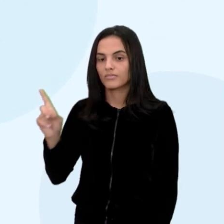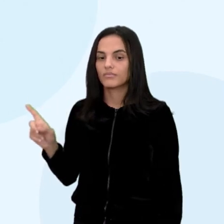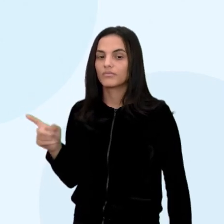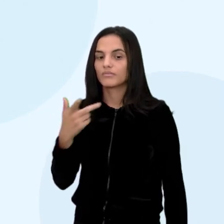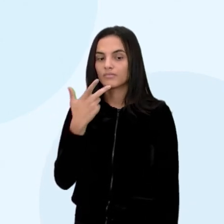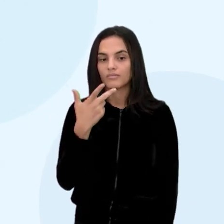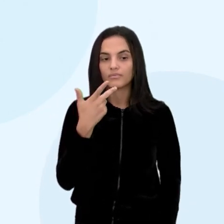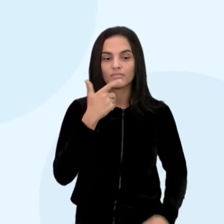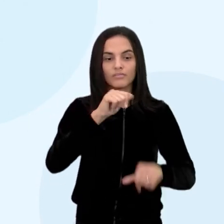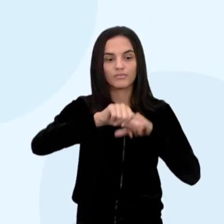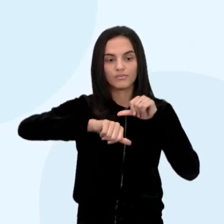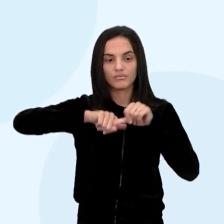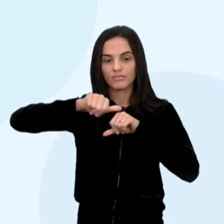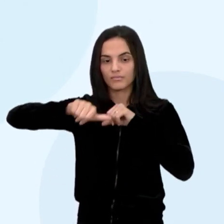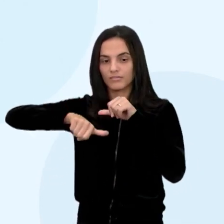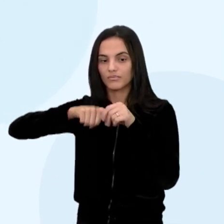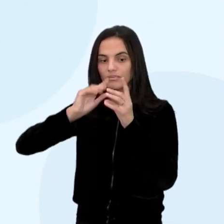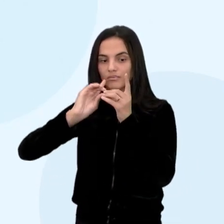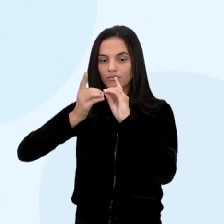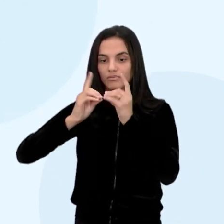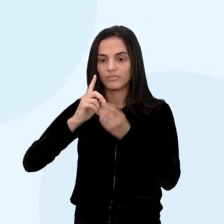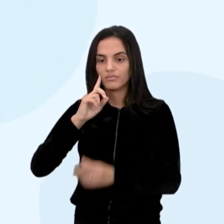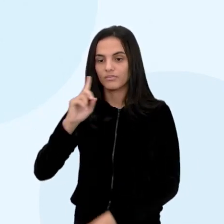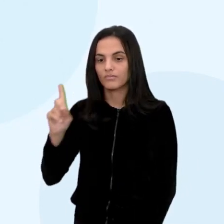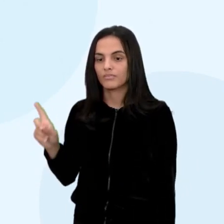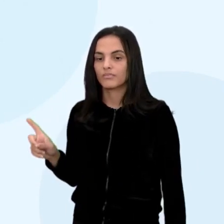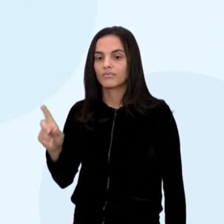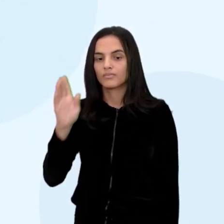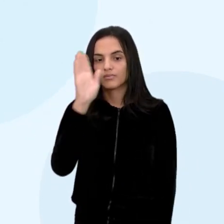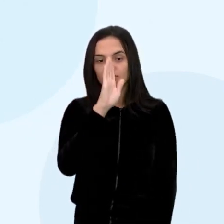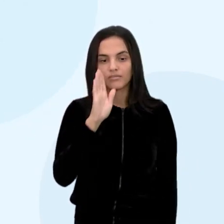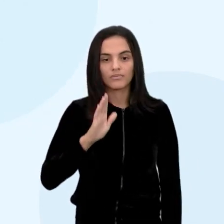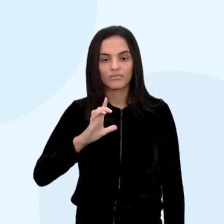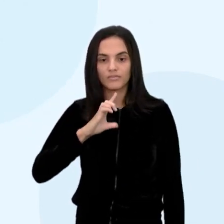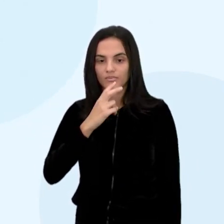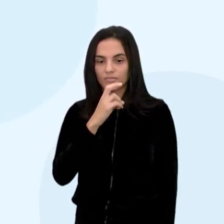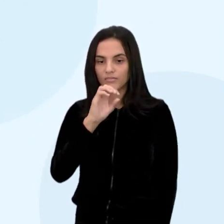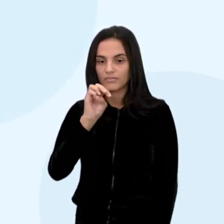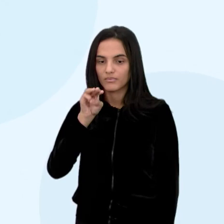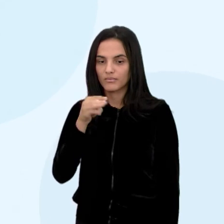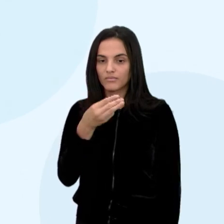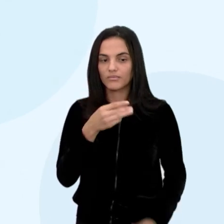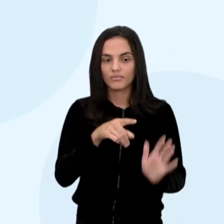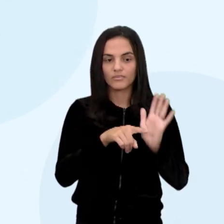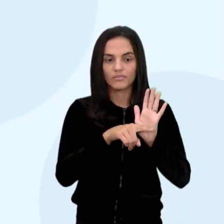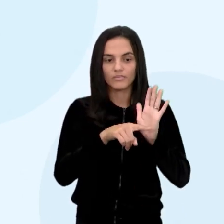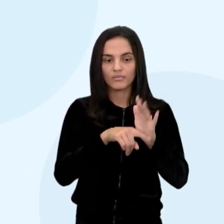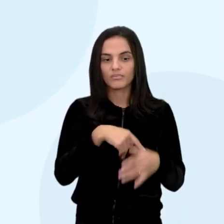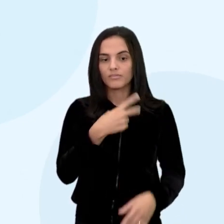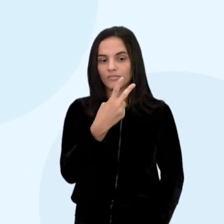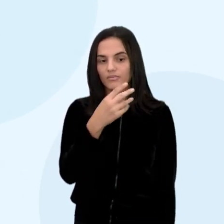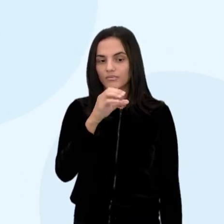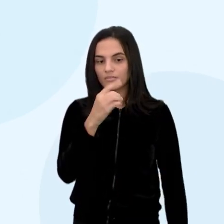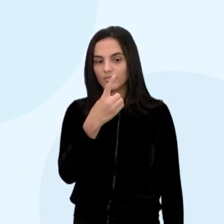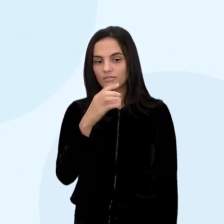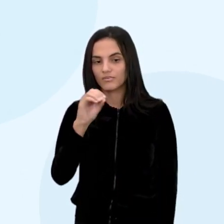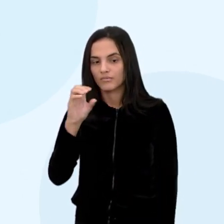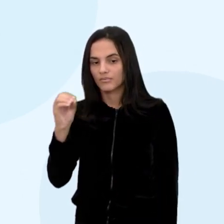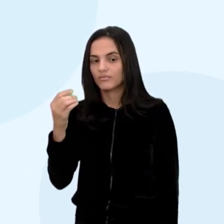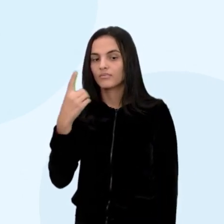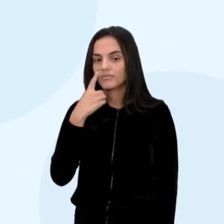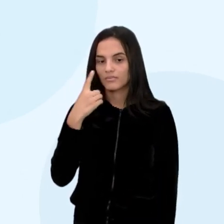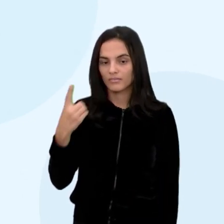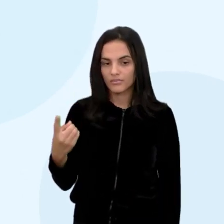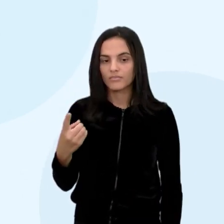sobre a transição demográfica, né? Brasil terá 50 milhões de pessoas a menos em 2100, a gente viu